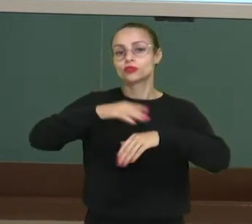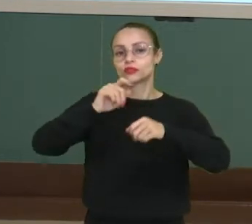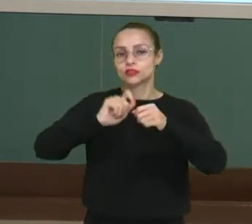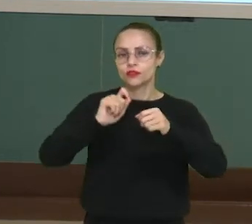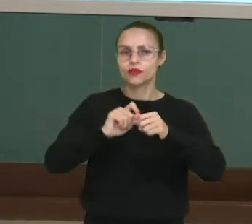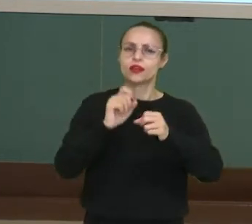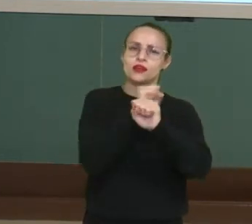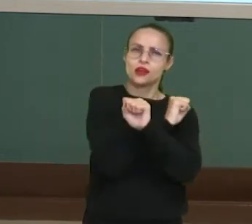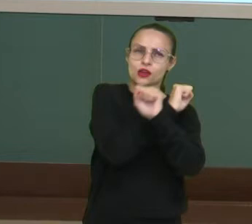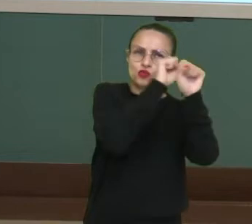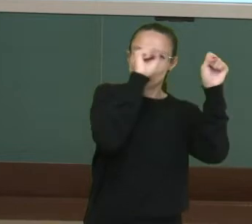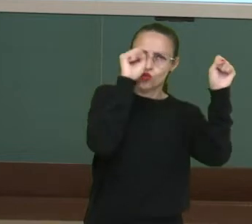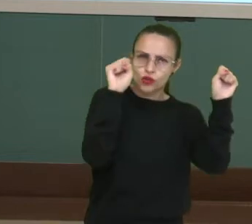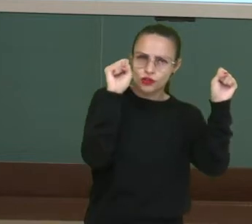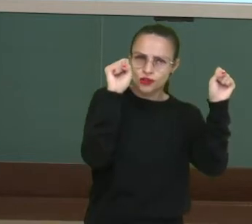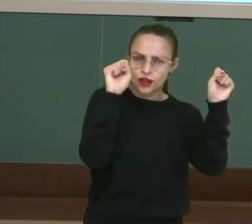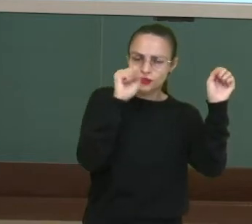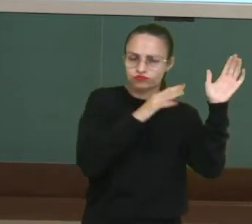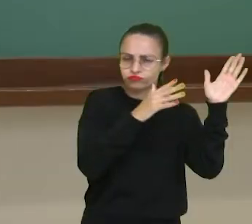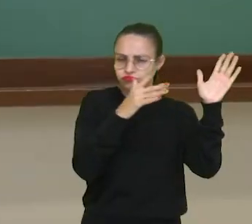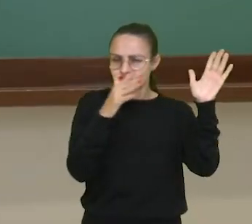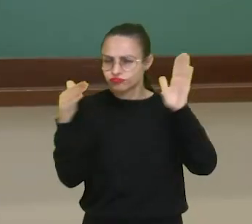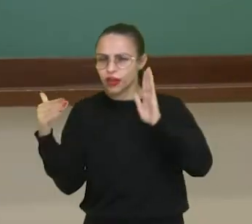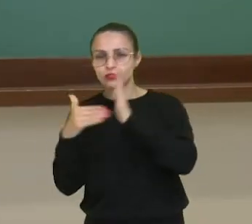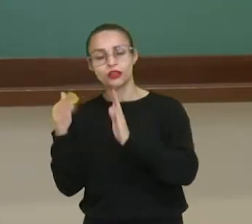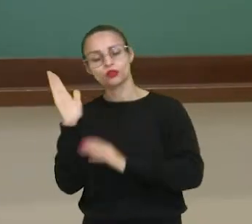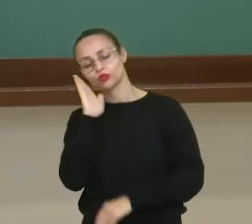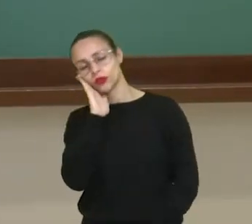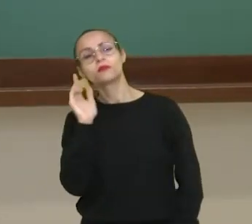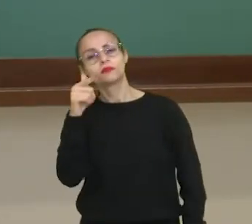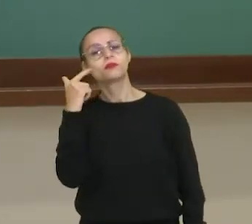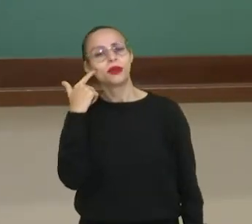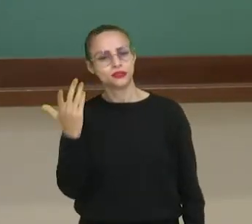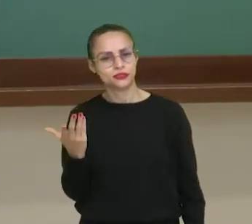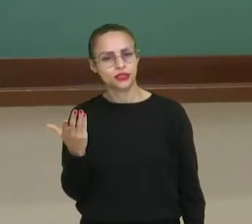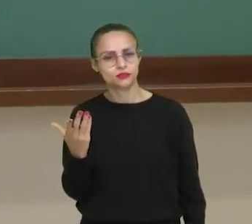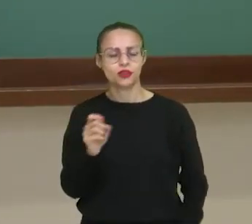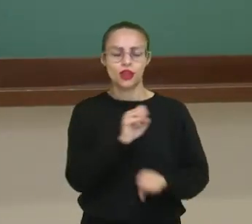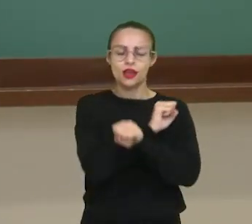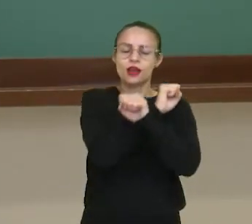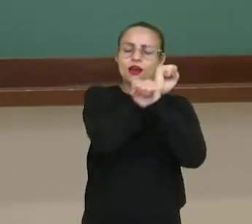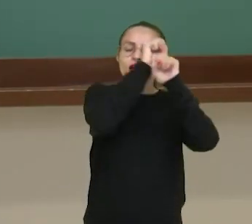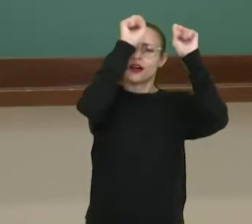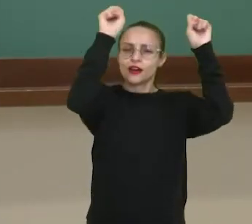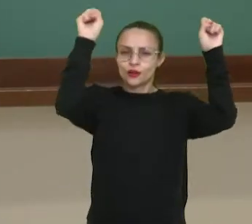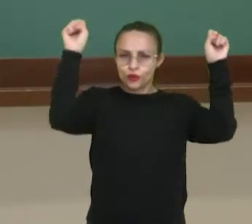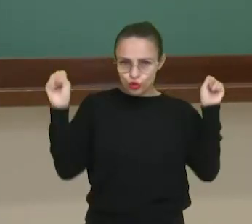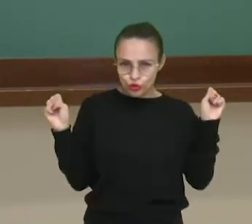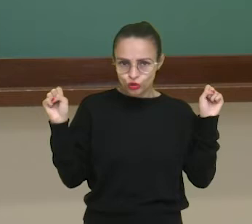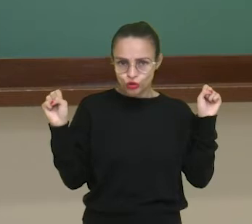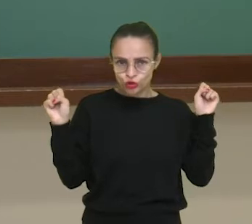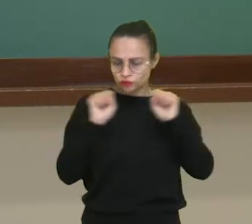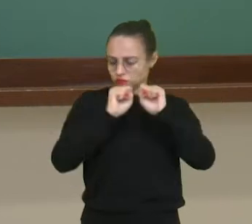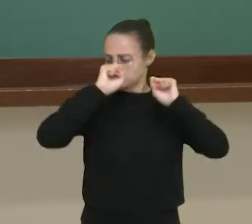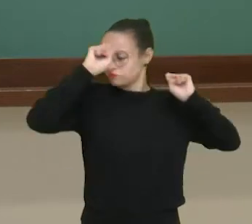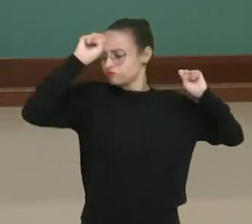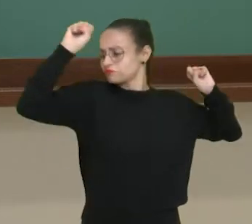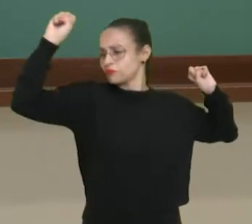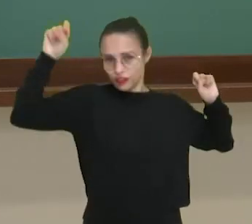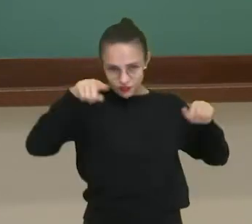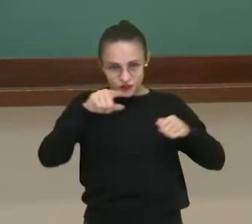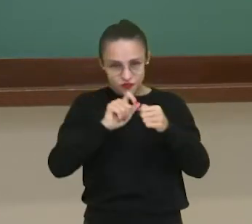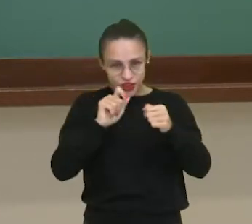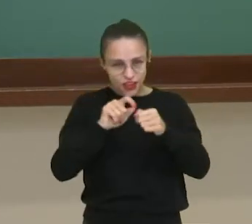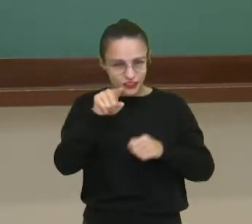o acordar até dormir. Pense um pouquinho. Acordou. Você se espreguiça?